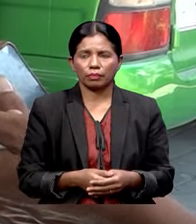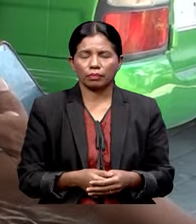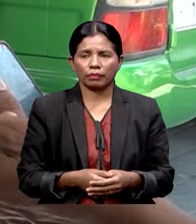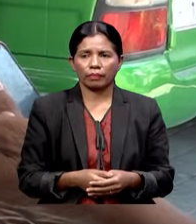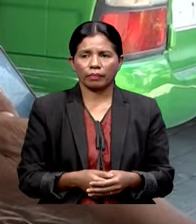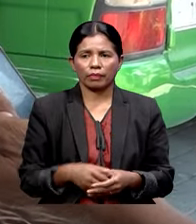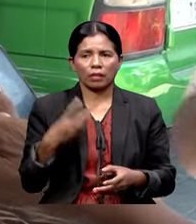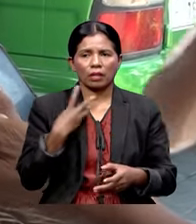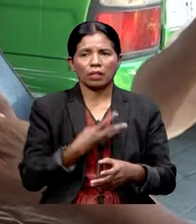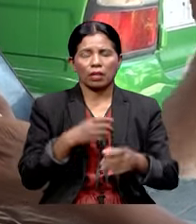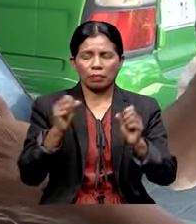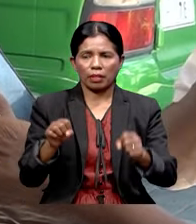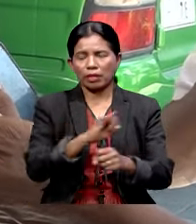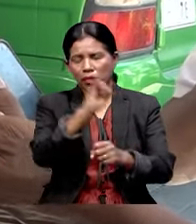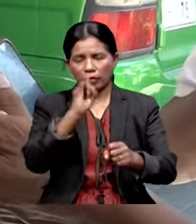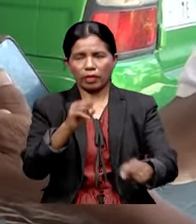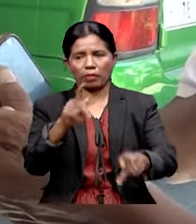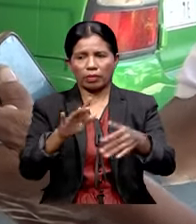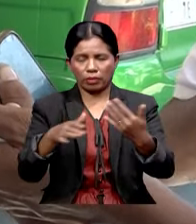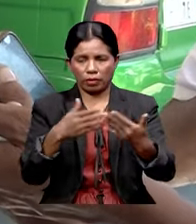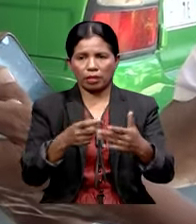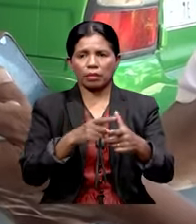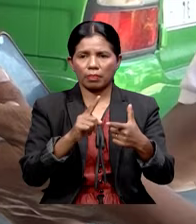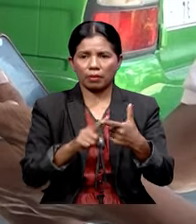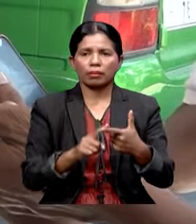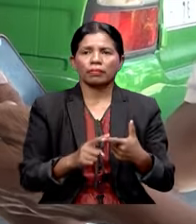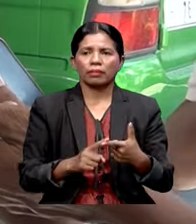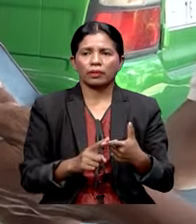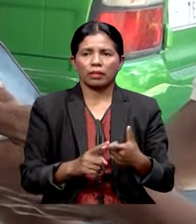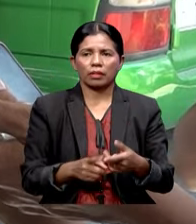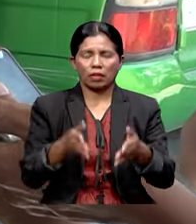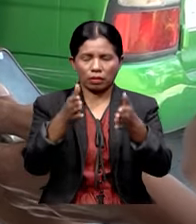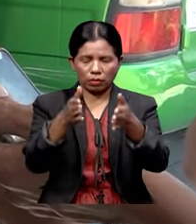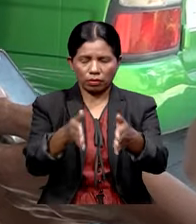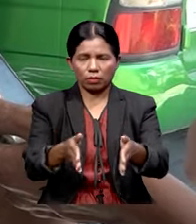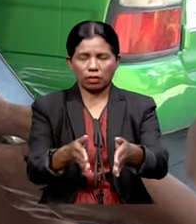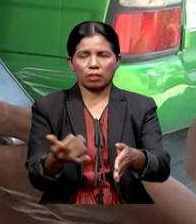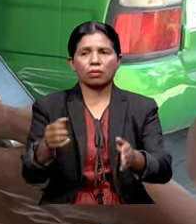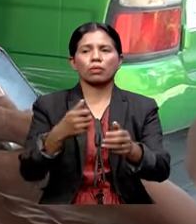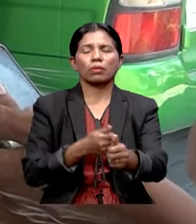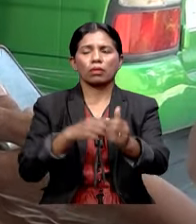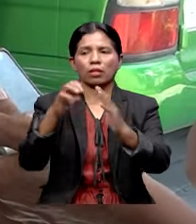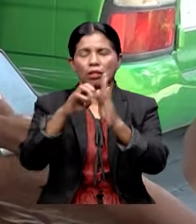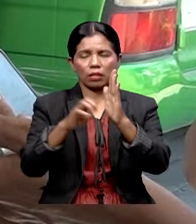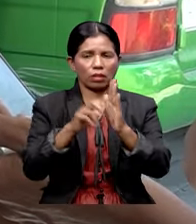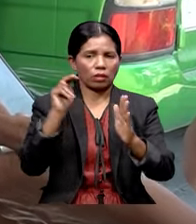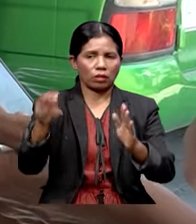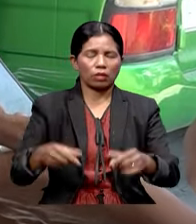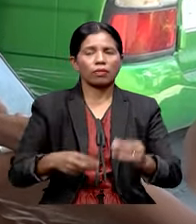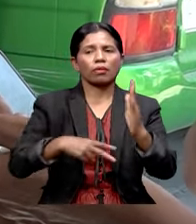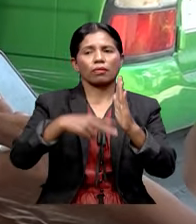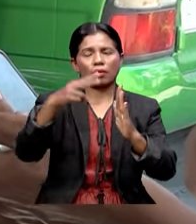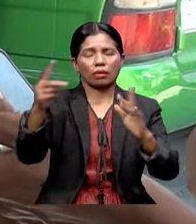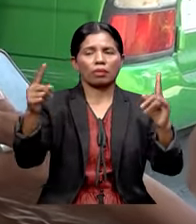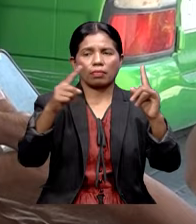bele ite bele identifica na ite nero iser ne depois ite bele halot sira ho digno tu ire stadu nian e fo valor ba